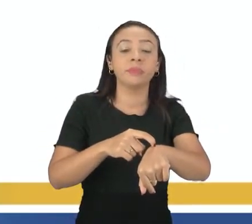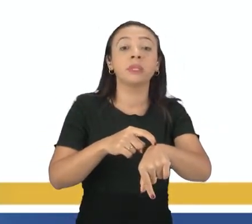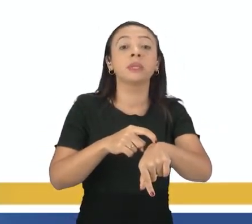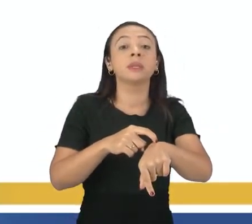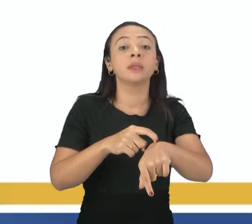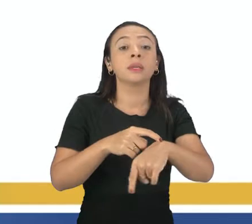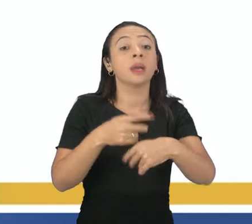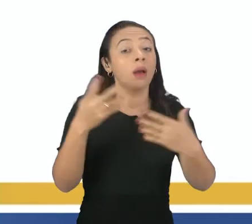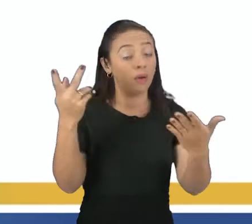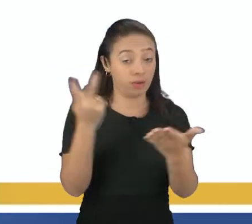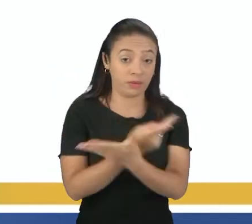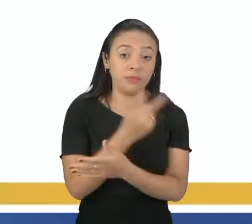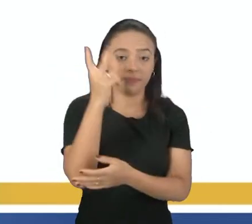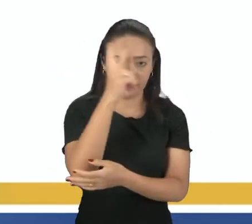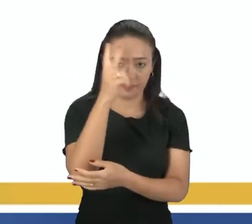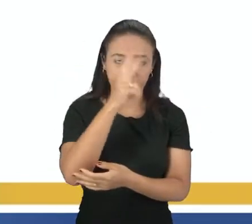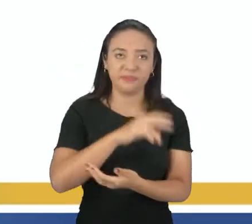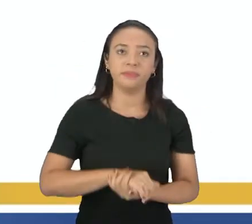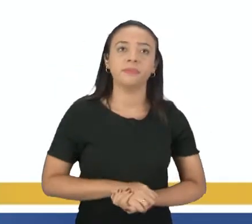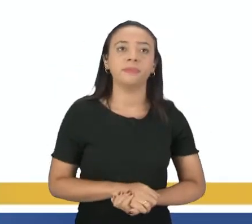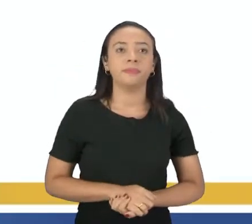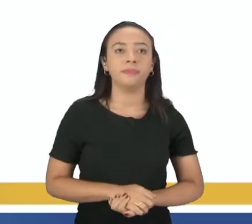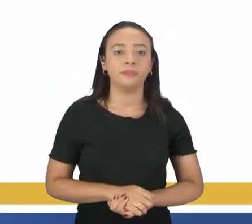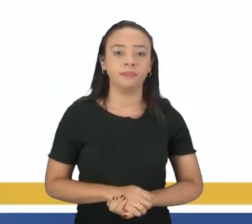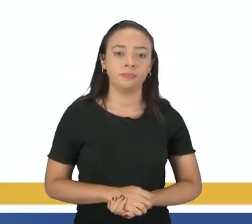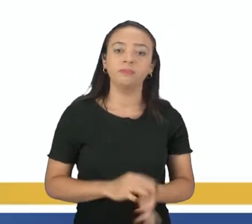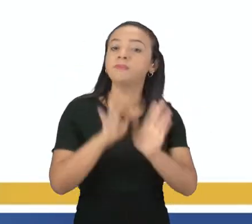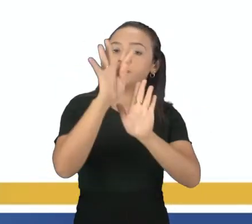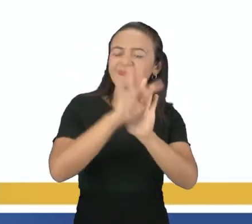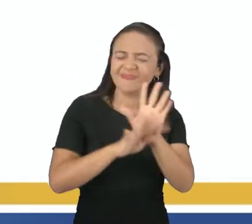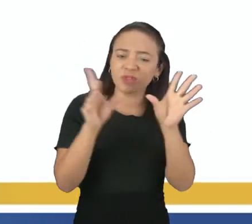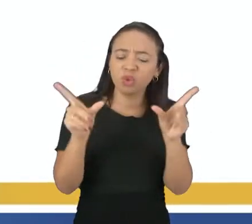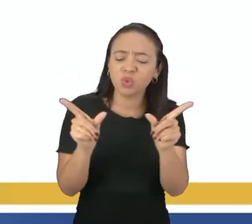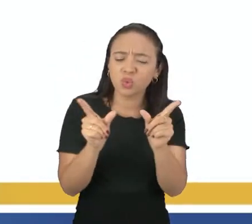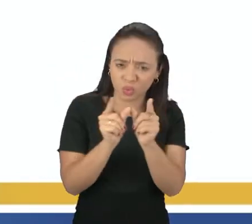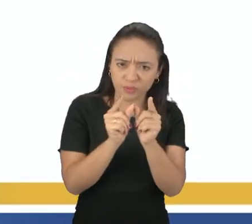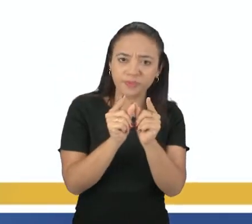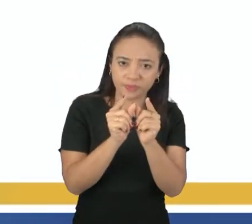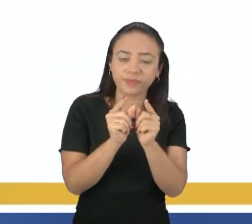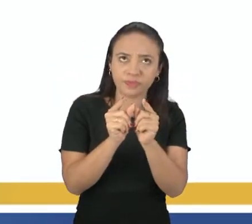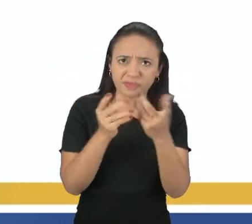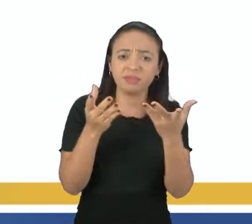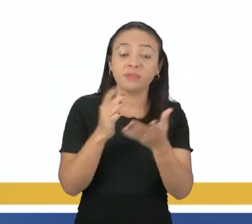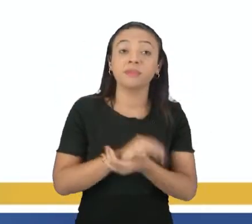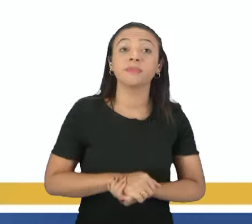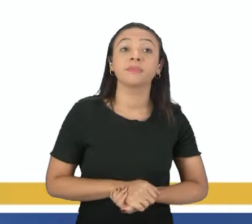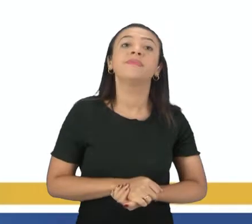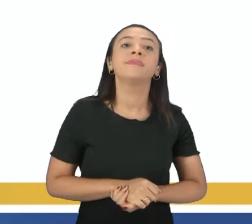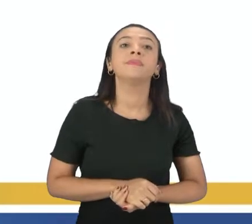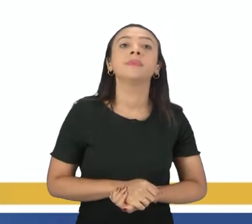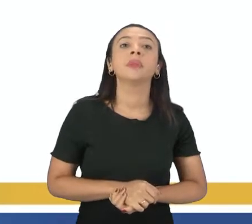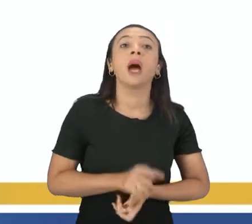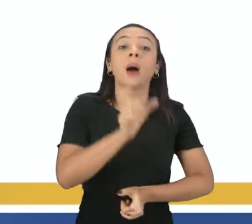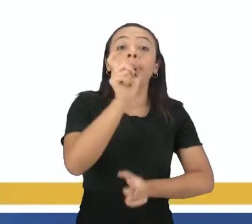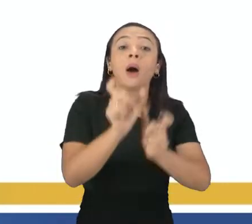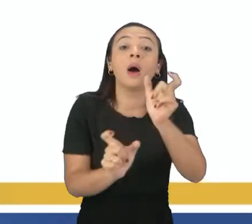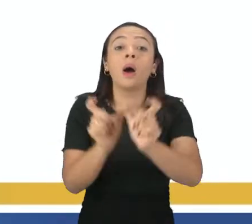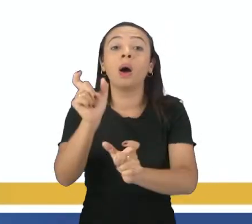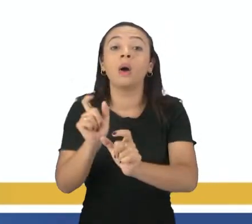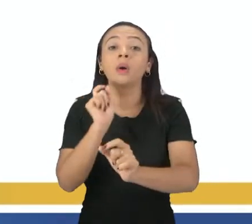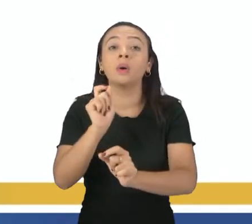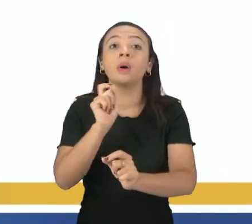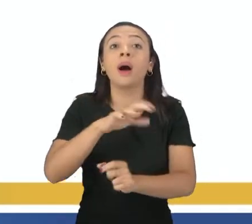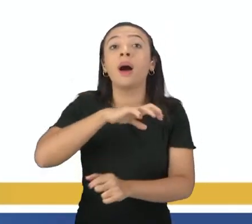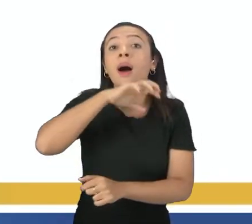O tempo que está acontecendo. O texto é curto, né? É um textozinho curto. Os personagens